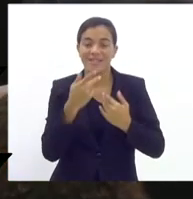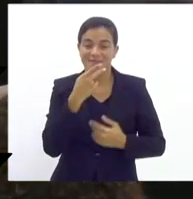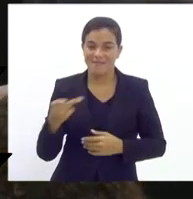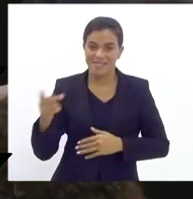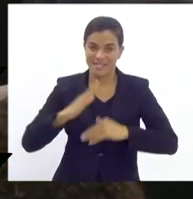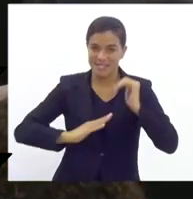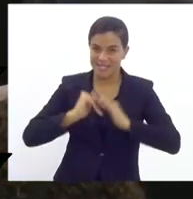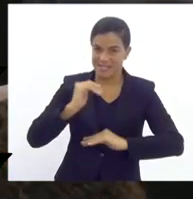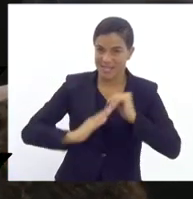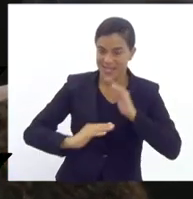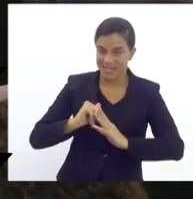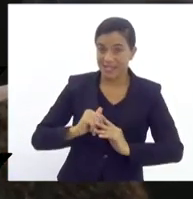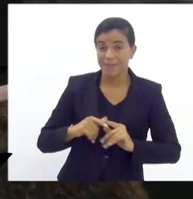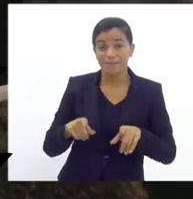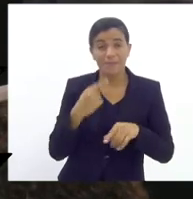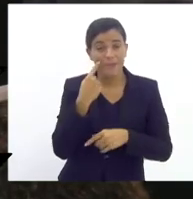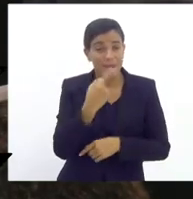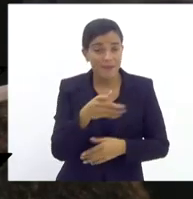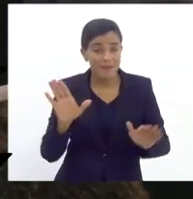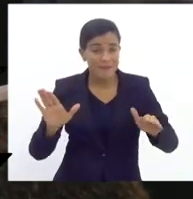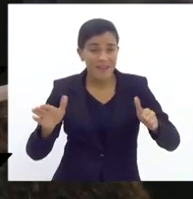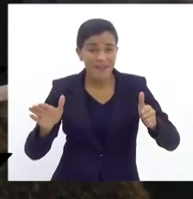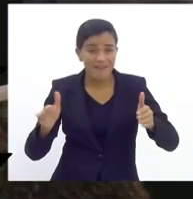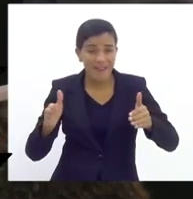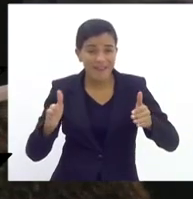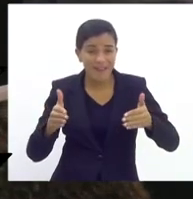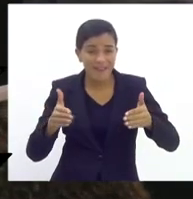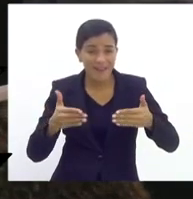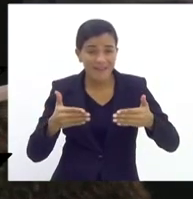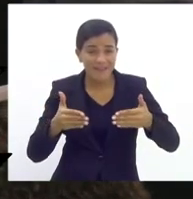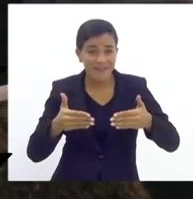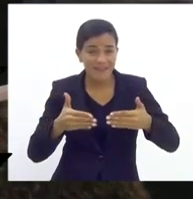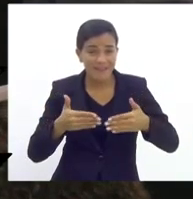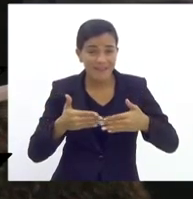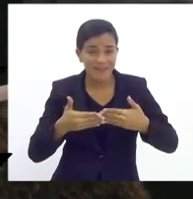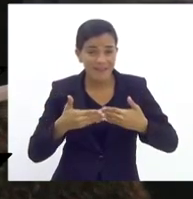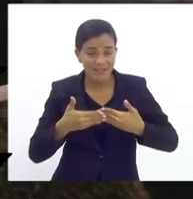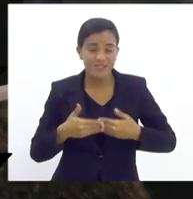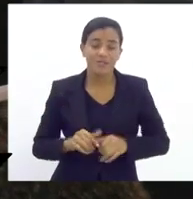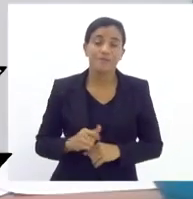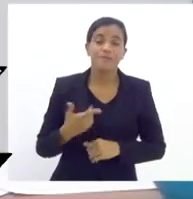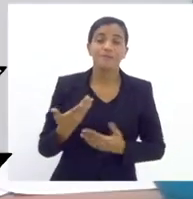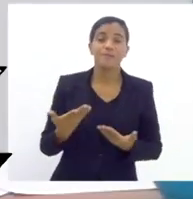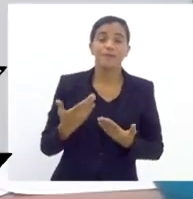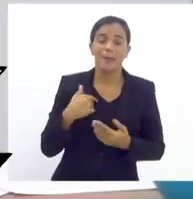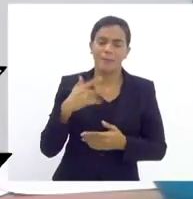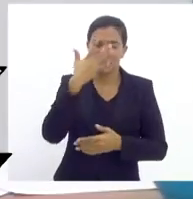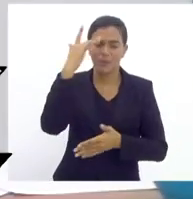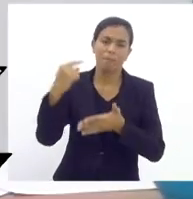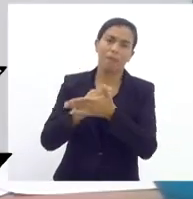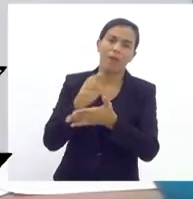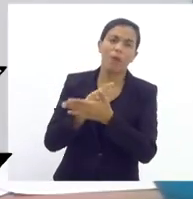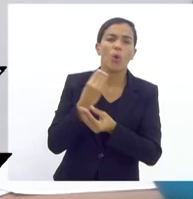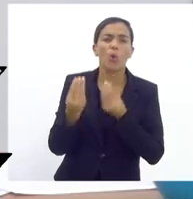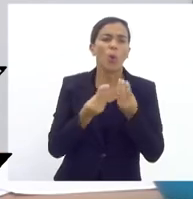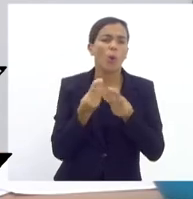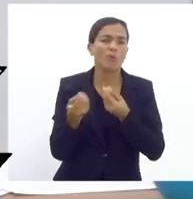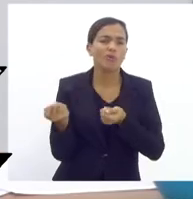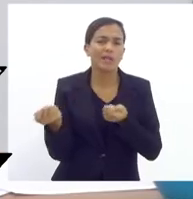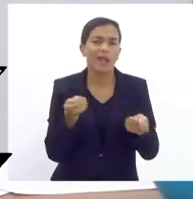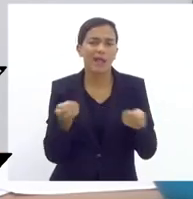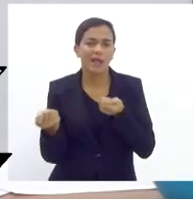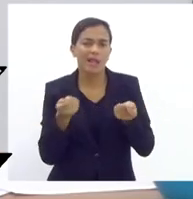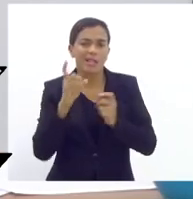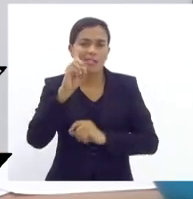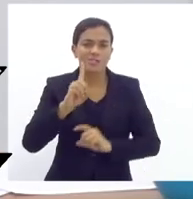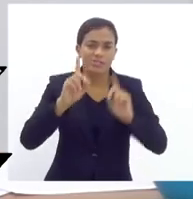técnica e gente fechando fechando é muitas vezes me perguntam como é que eu lido com Direitos Humanos